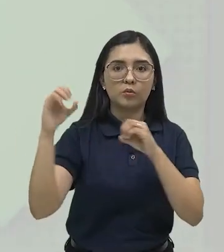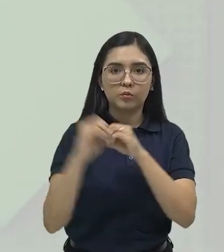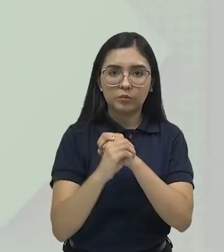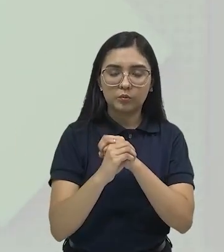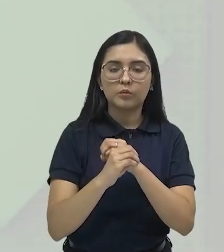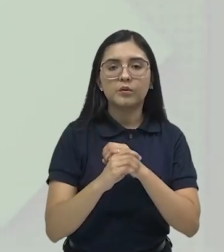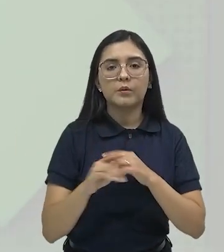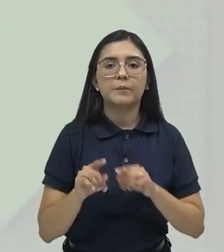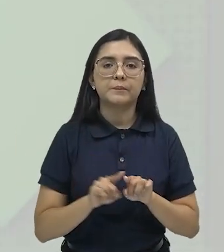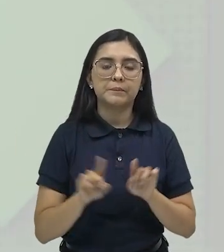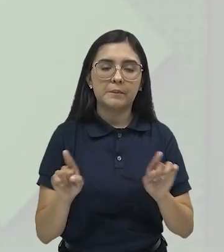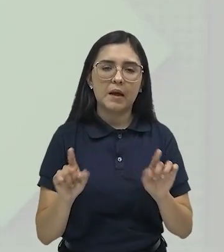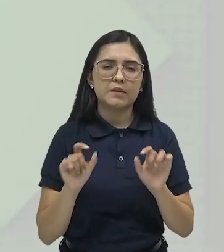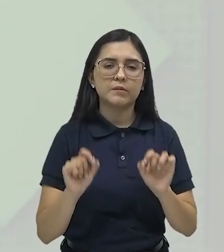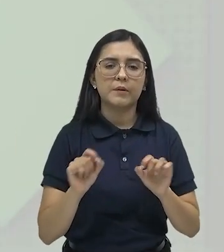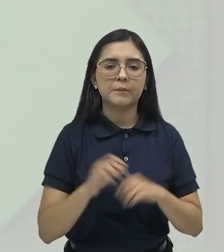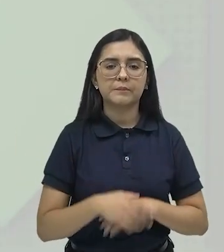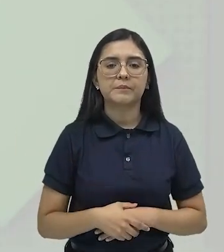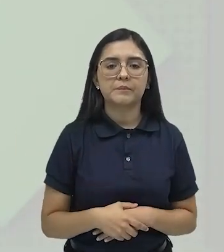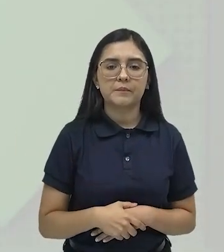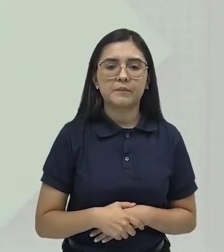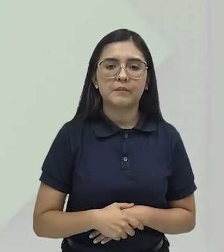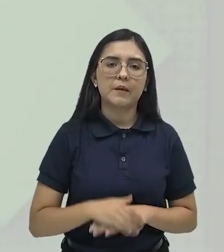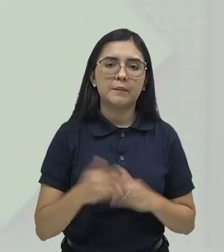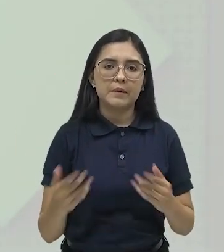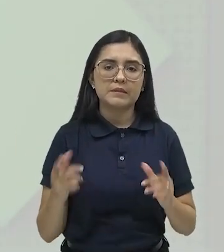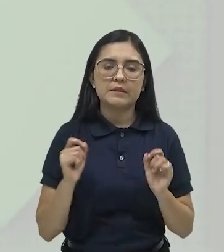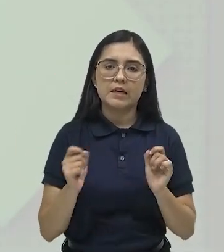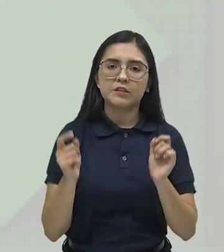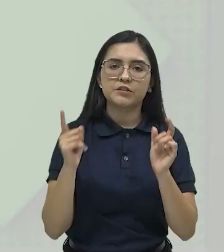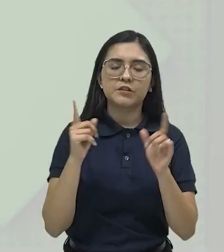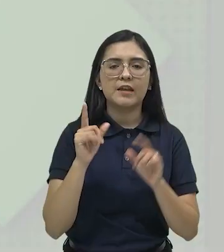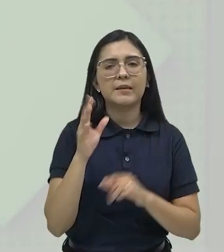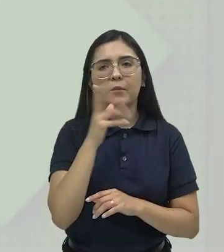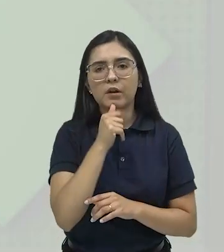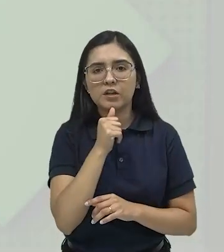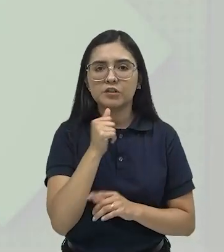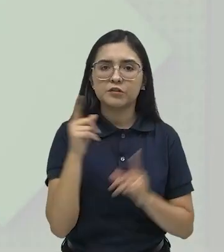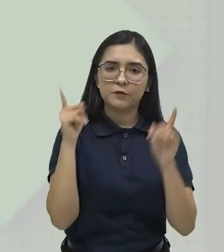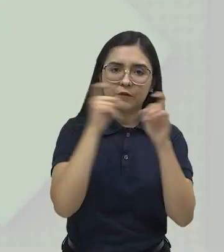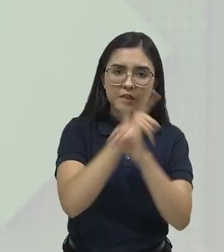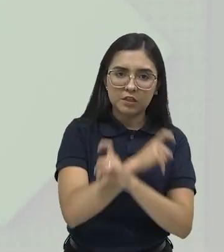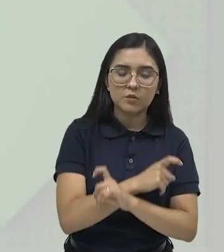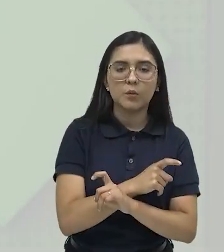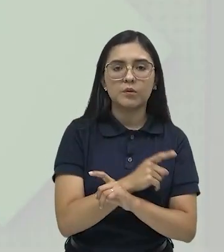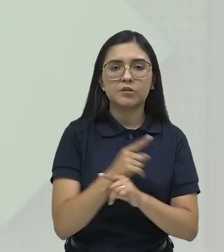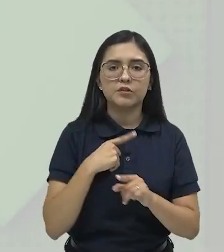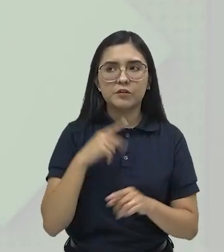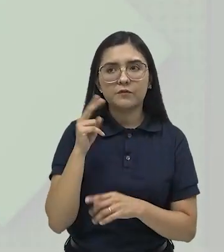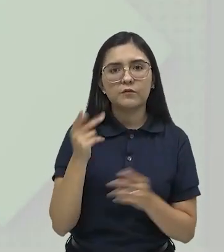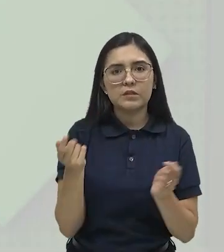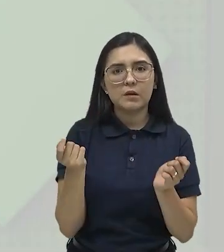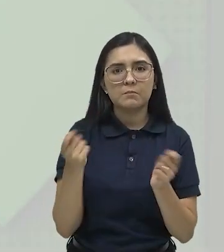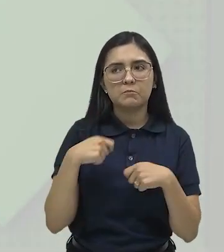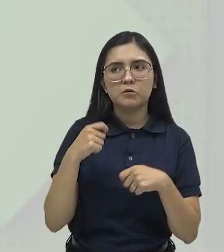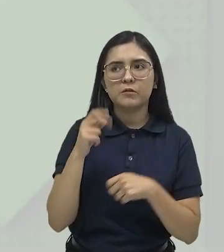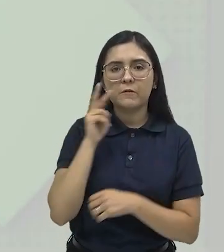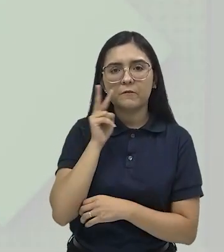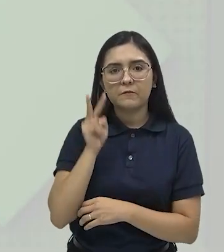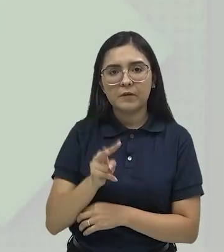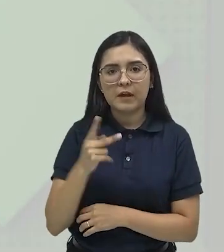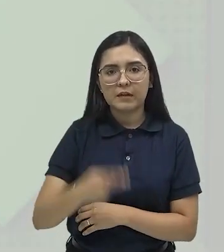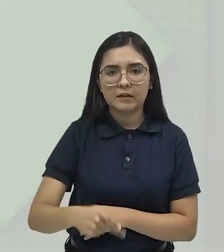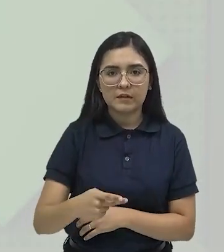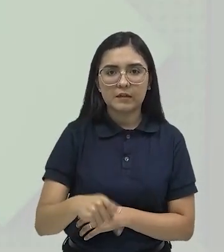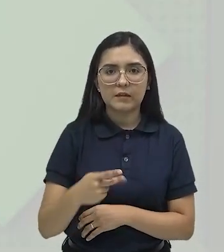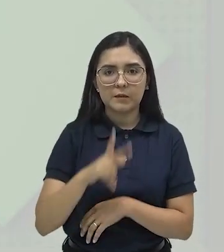esse eclipse ele é mais raro, podemos dizer assim, é mais difícil de ver aqui no nosso